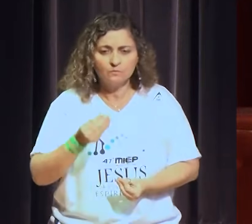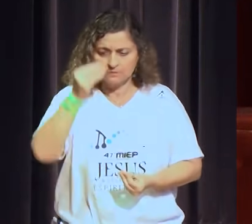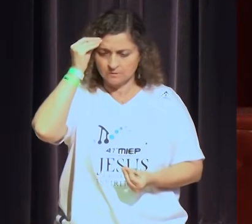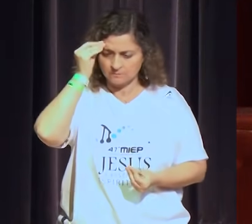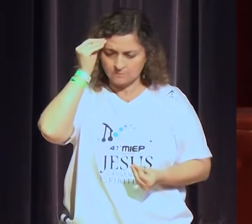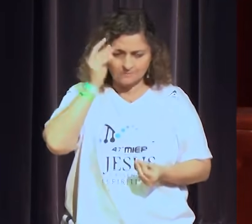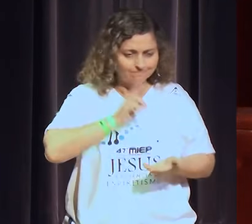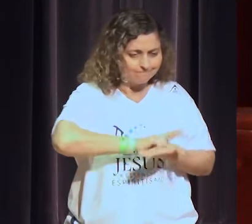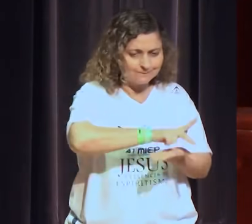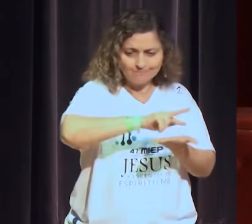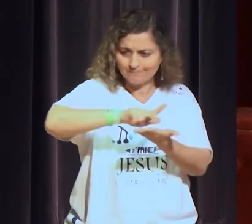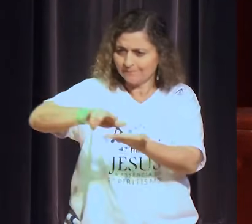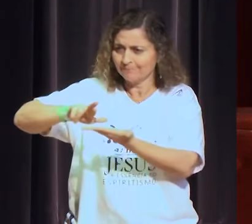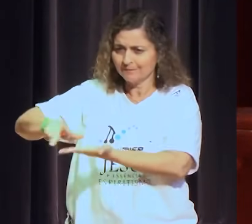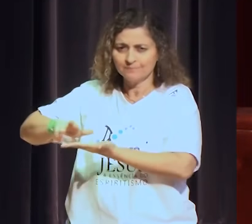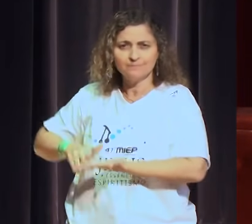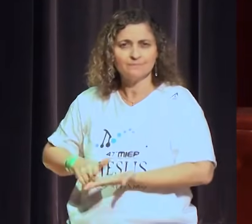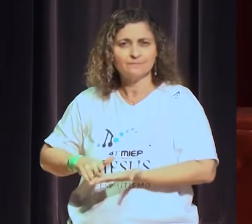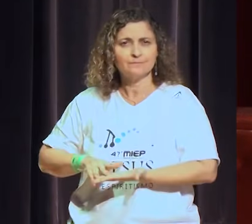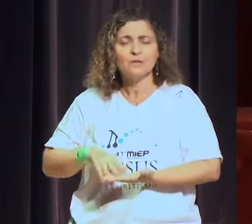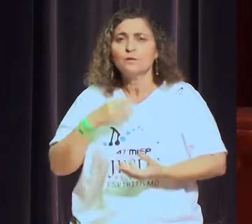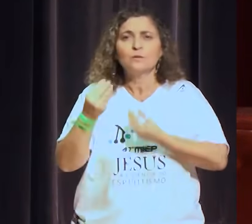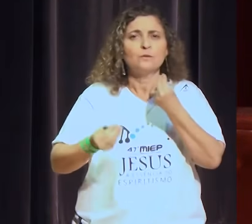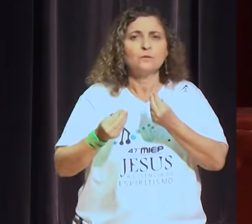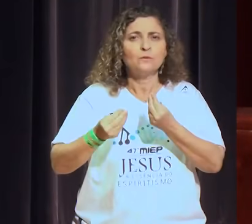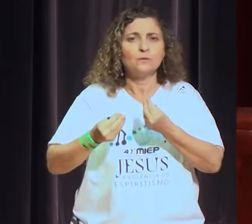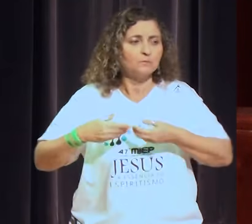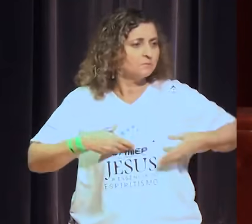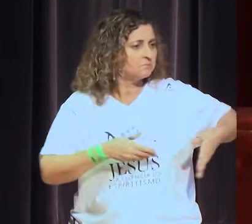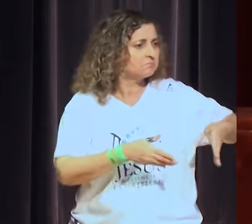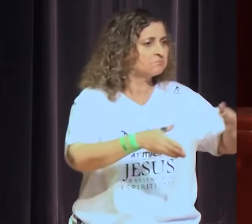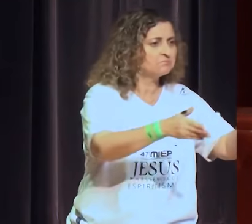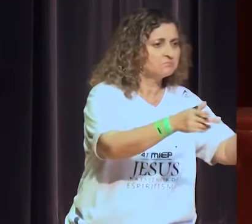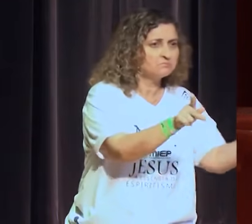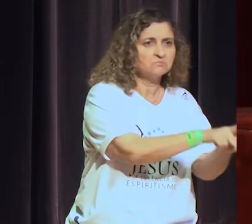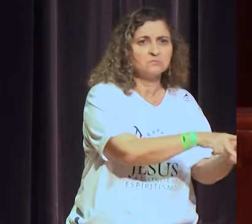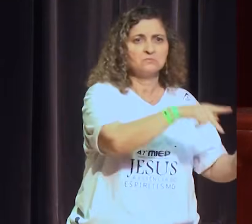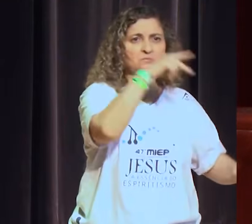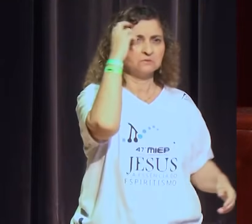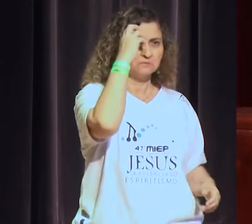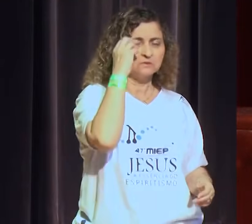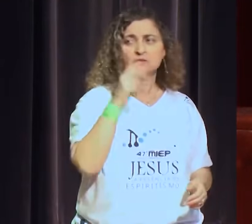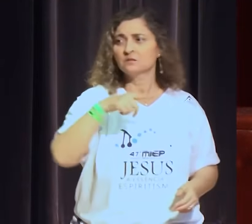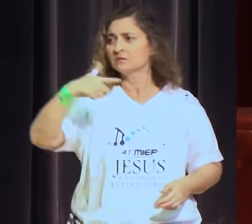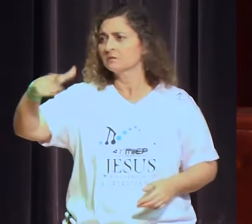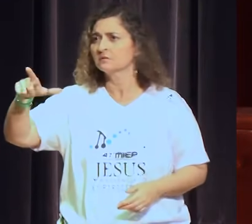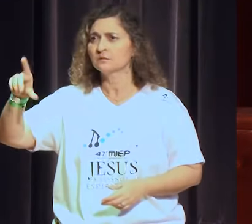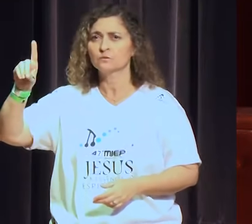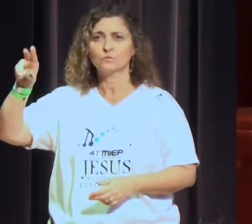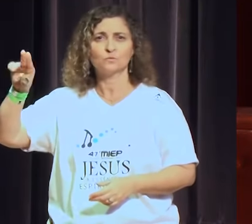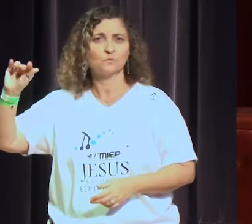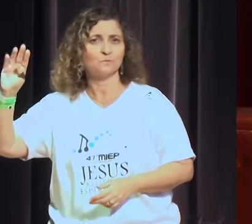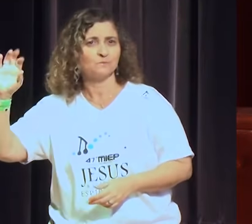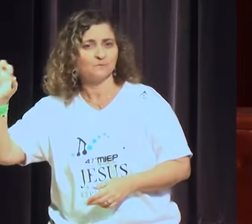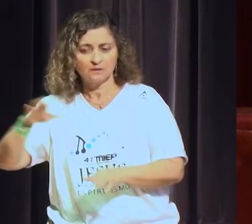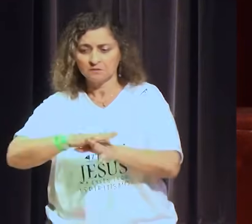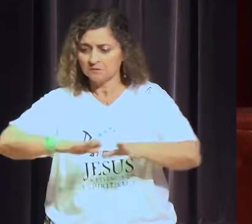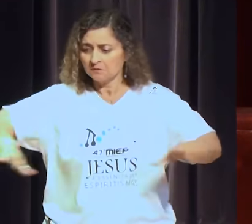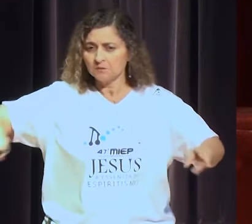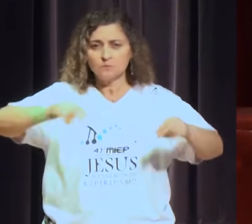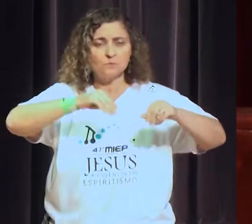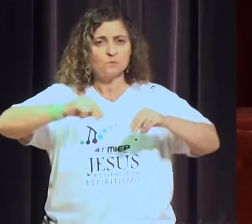Você quer que esse indivíduo do deserto tenha a mesma experiência religiosa de um ribeirinho do Rio